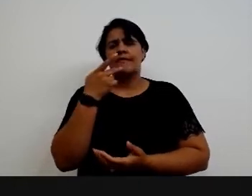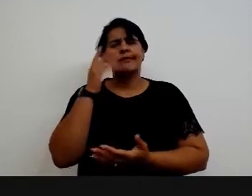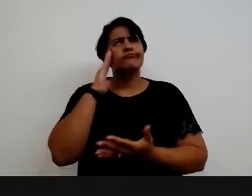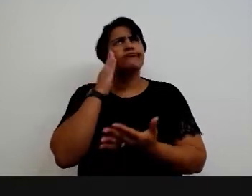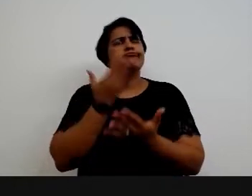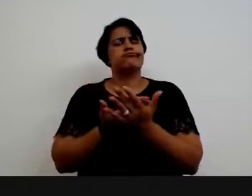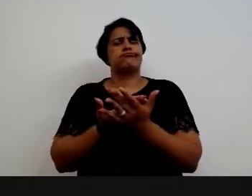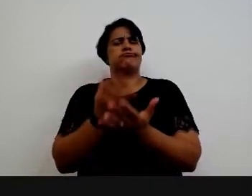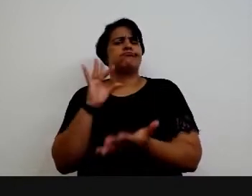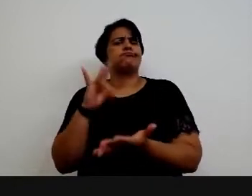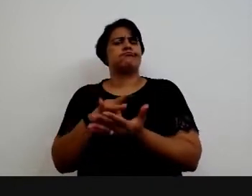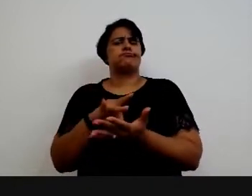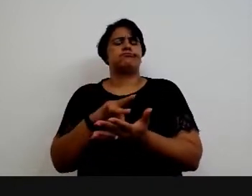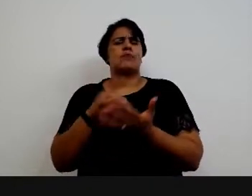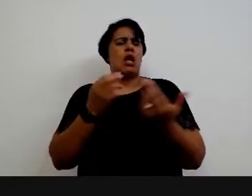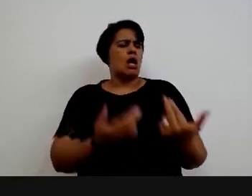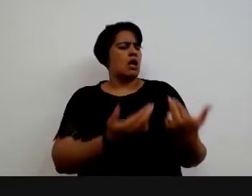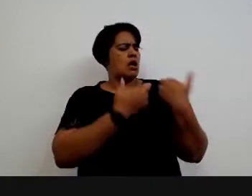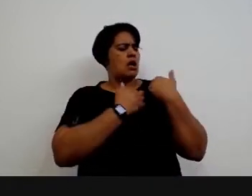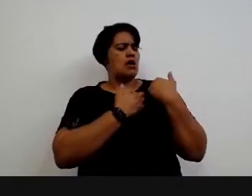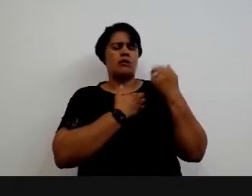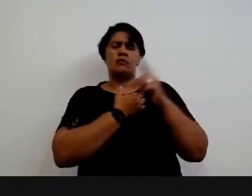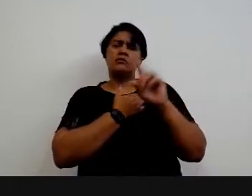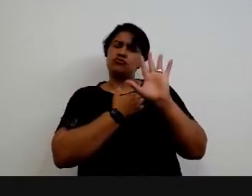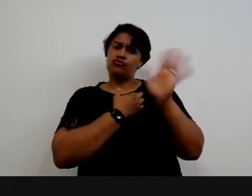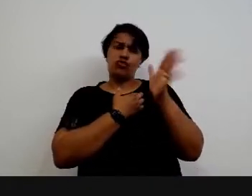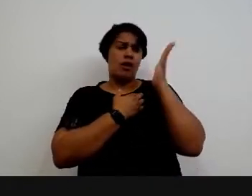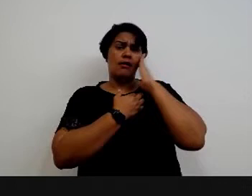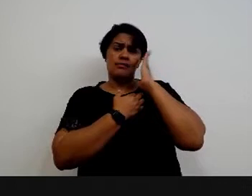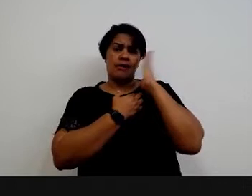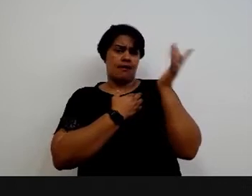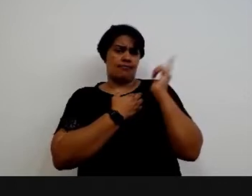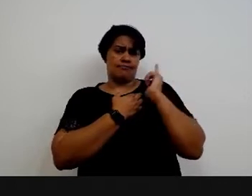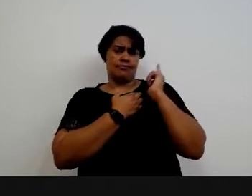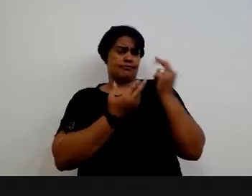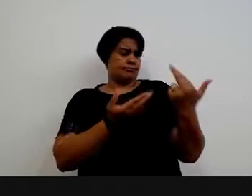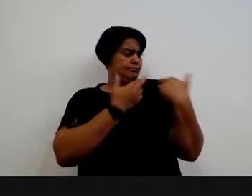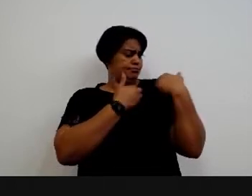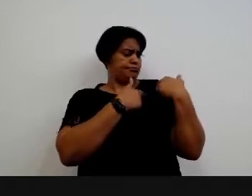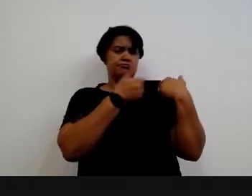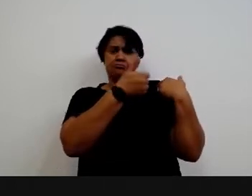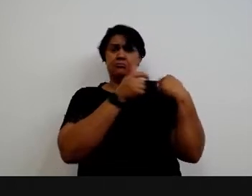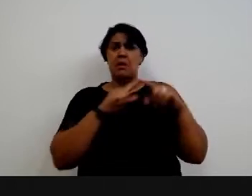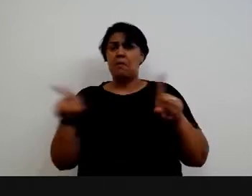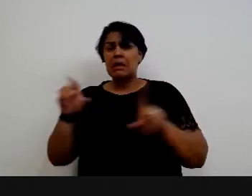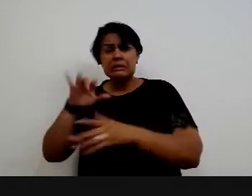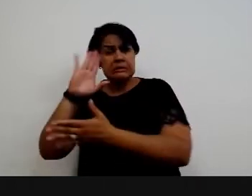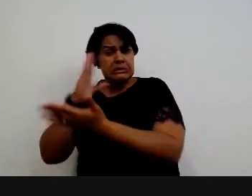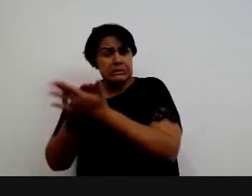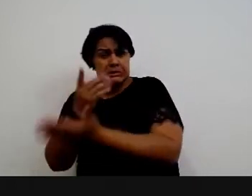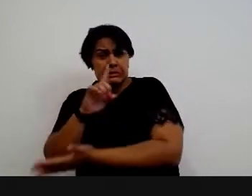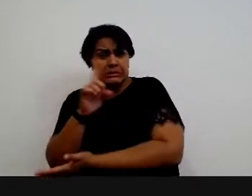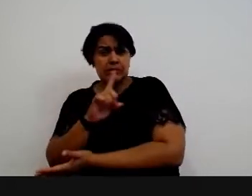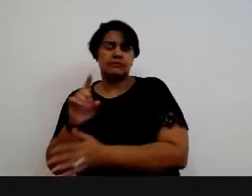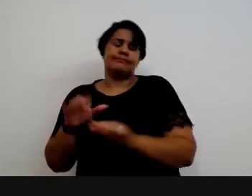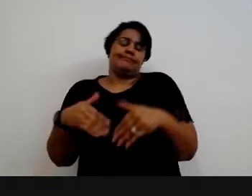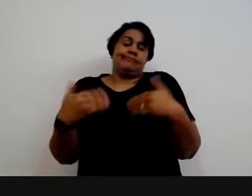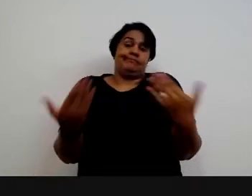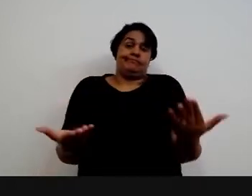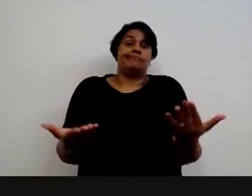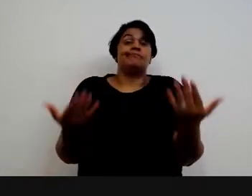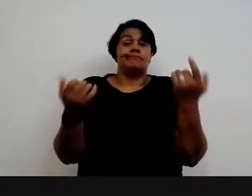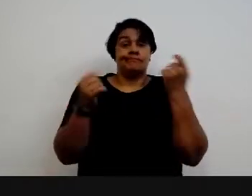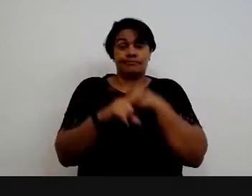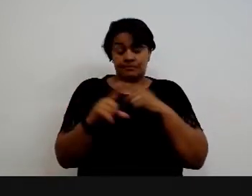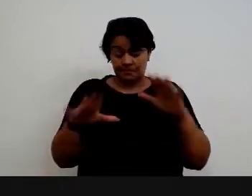de convicção e não de responsabilidade, porque a responsabilidade nos é dada, mas se não tem a convicção, né, o que pode acontecer? Então,